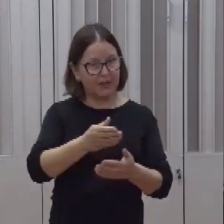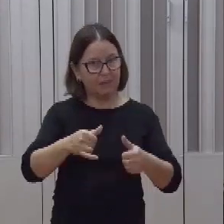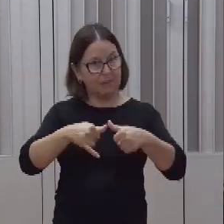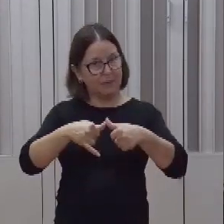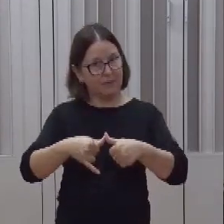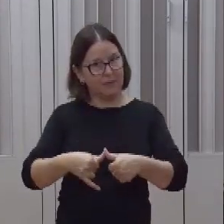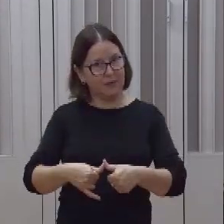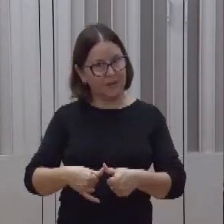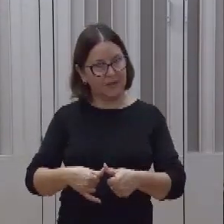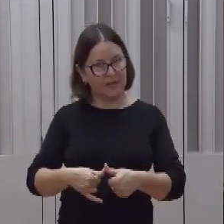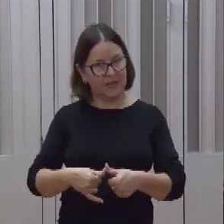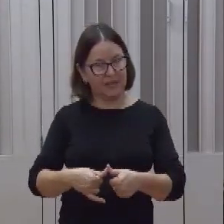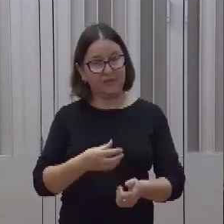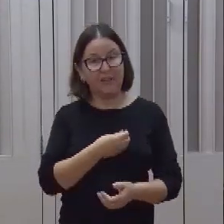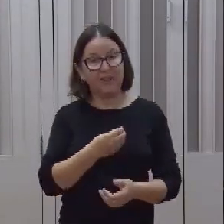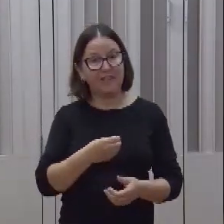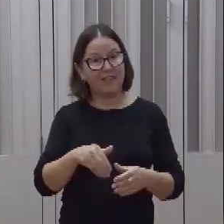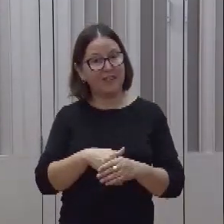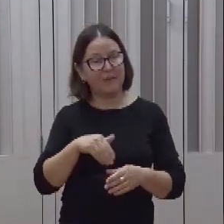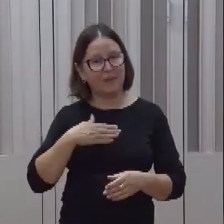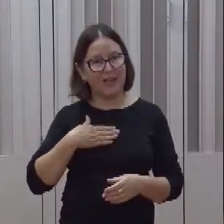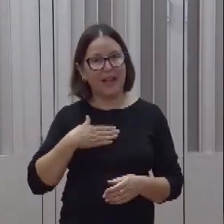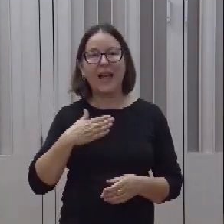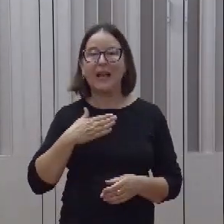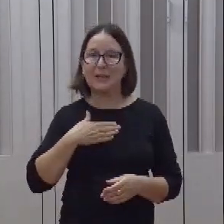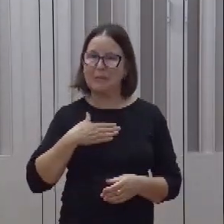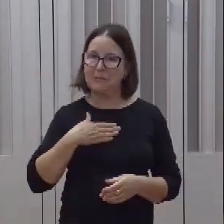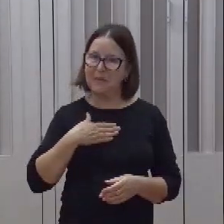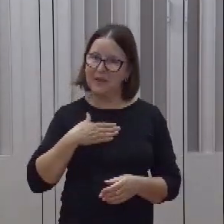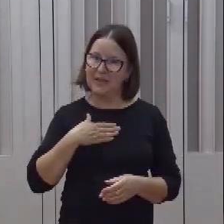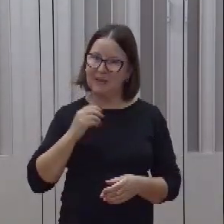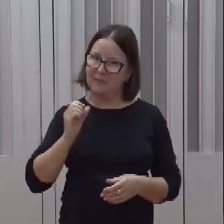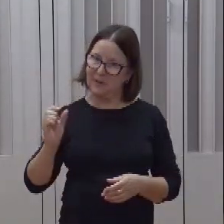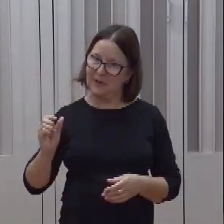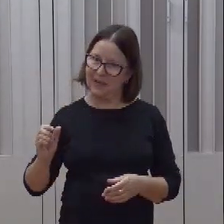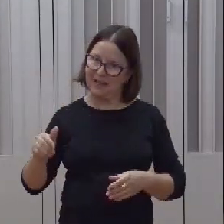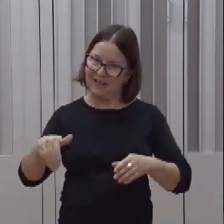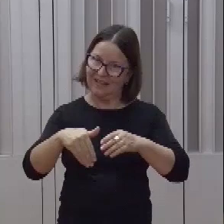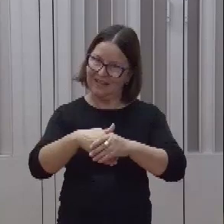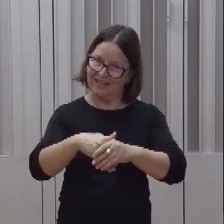se vocês habitarem em mim, e as minhas palavras habitarem em você.